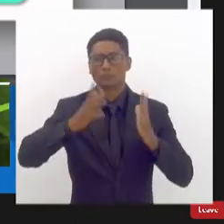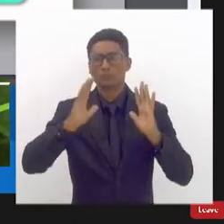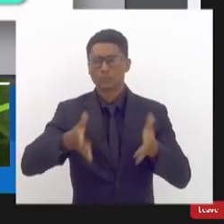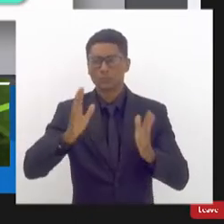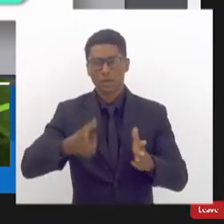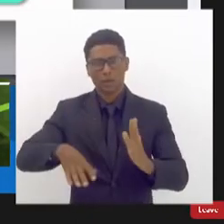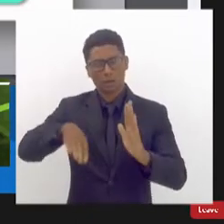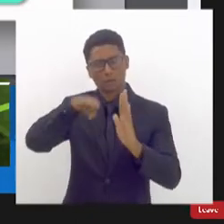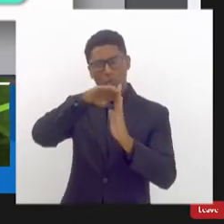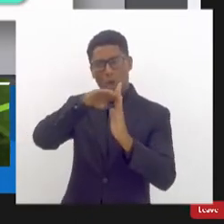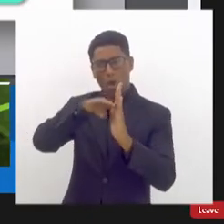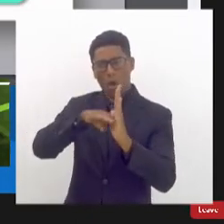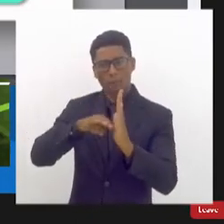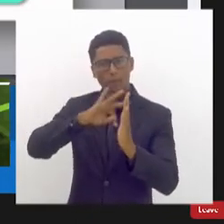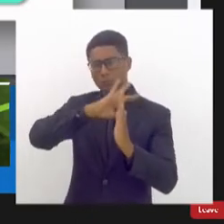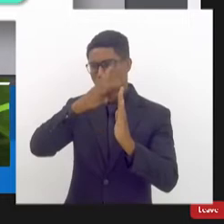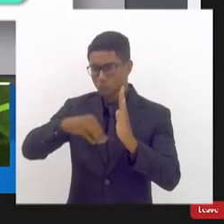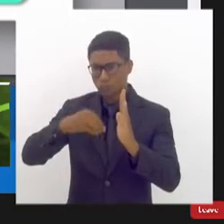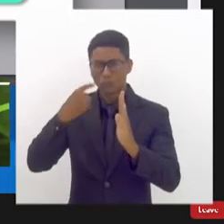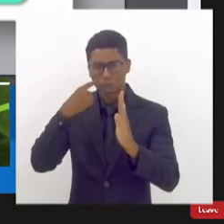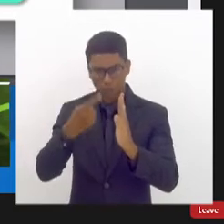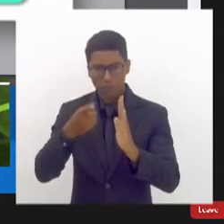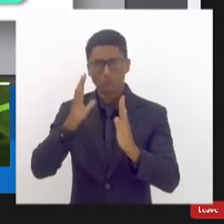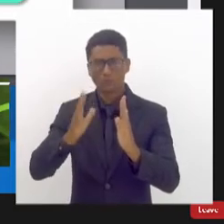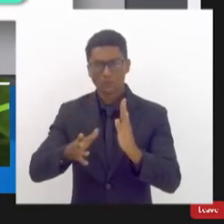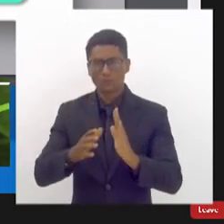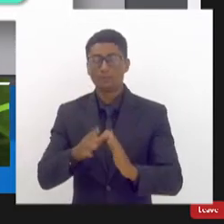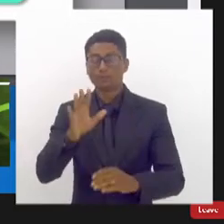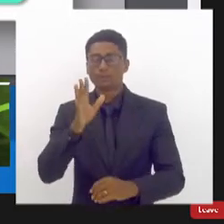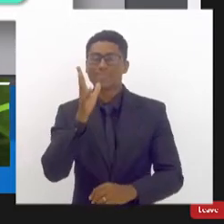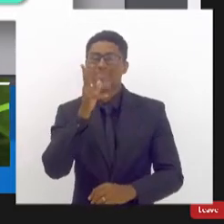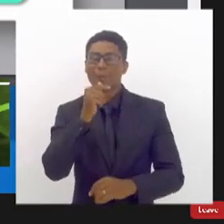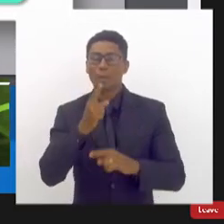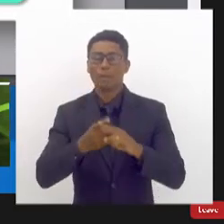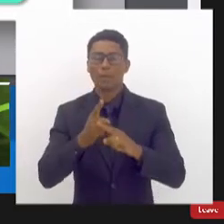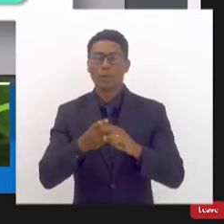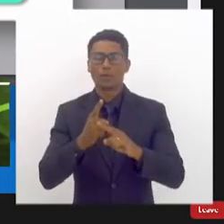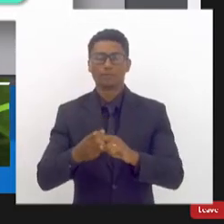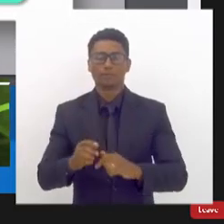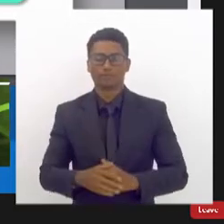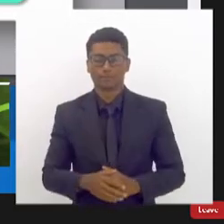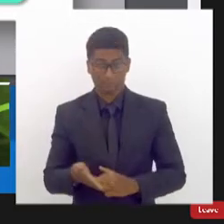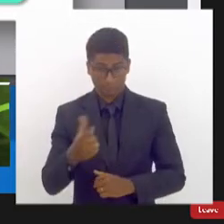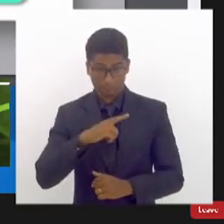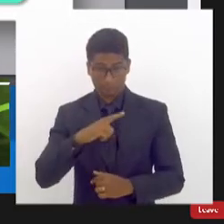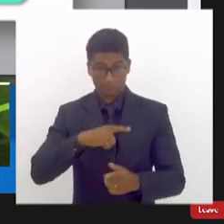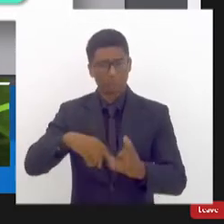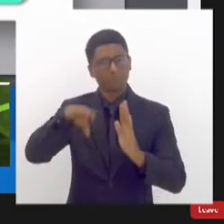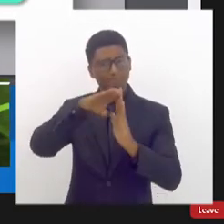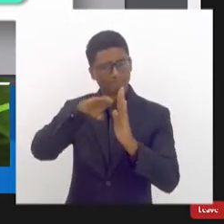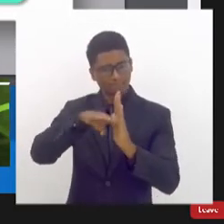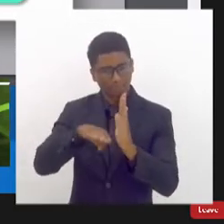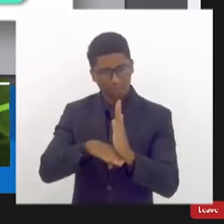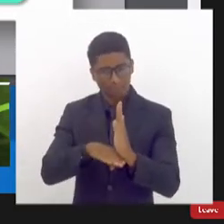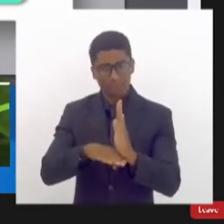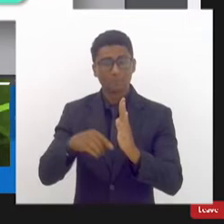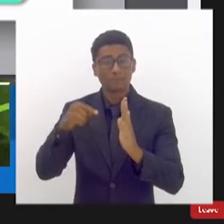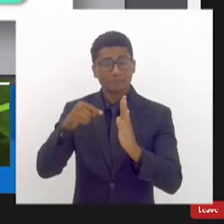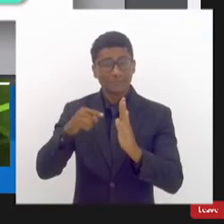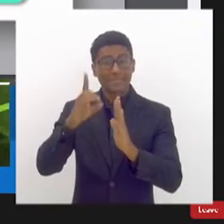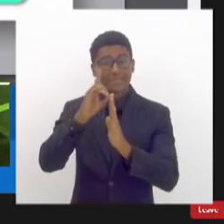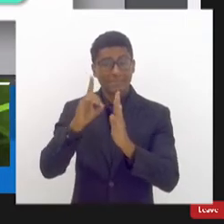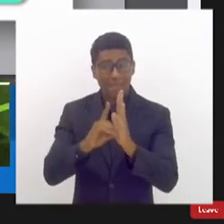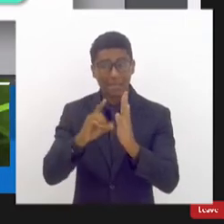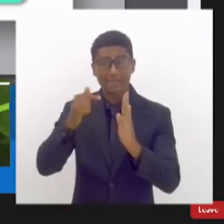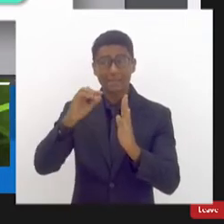normas. A demora desse mapeamento ocorreu pelo seguinte: nós temos normas em vigor ainda da década de 70.